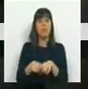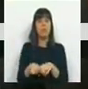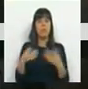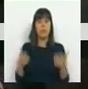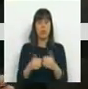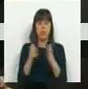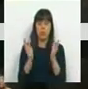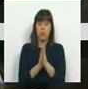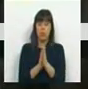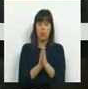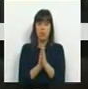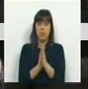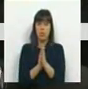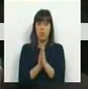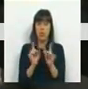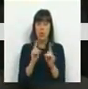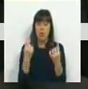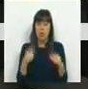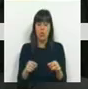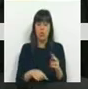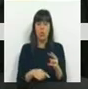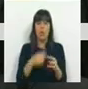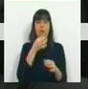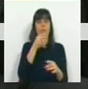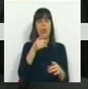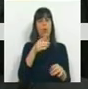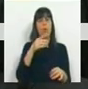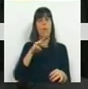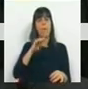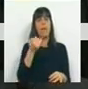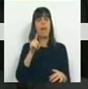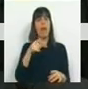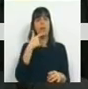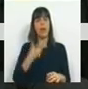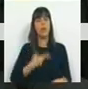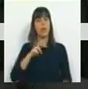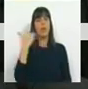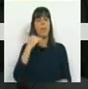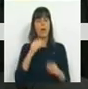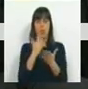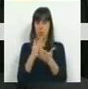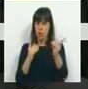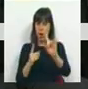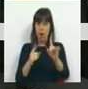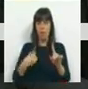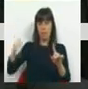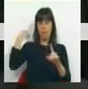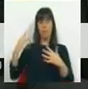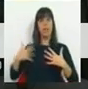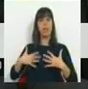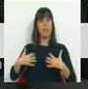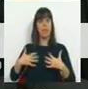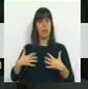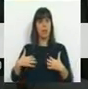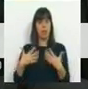políticos de todos, enfim, não apenas falou aqui o deputado Miguel Tiago, do Dr. Pedro Passos Coelho, mas ainda na passada